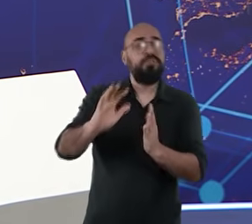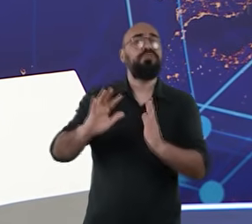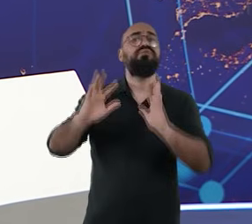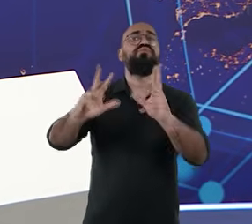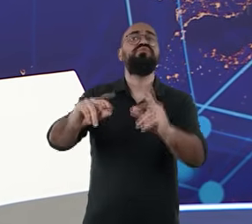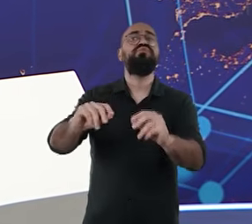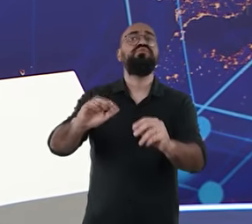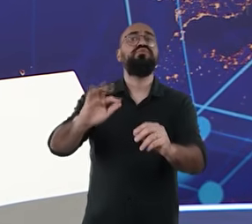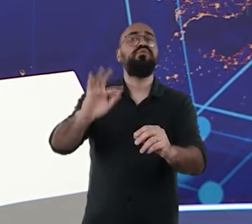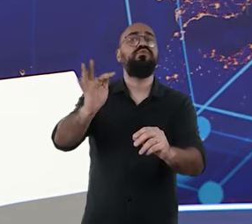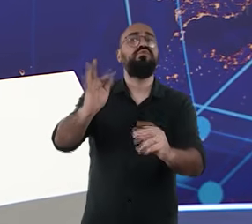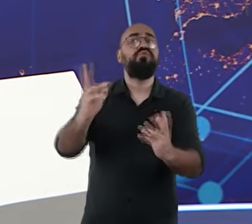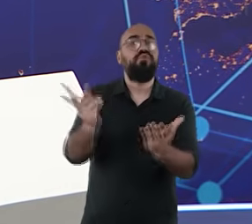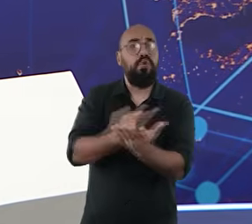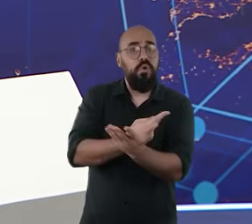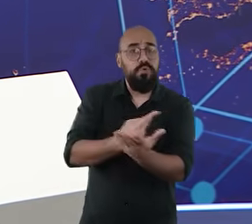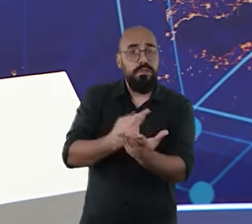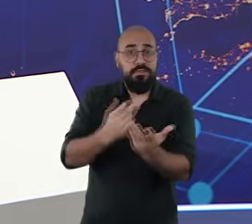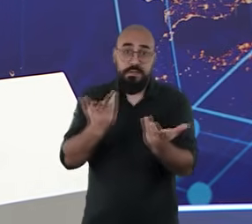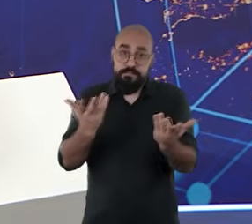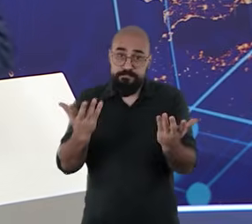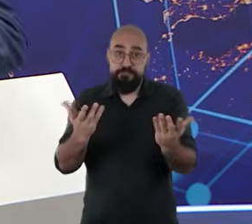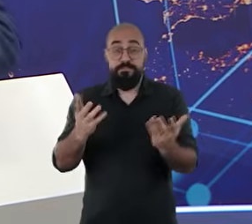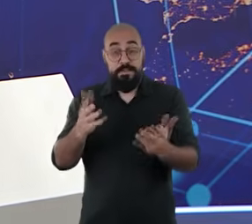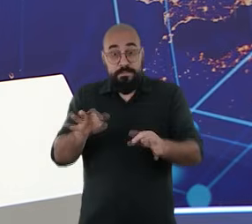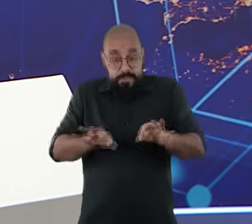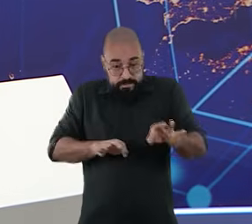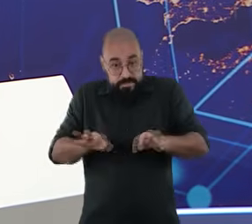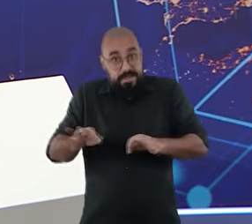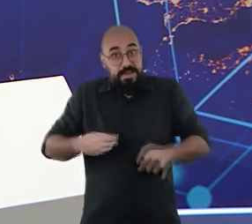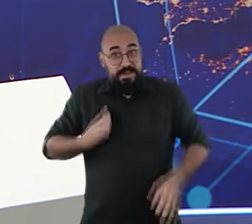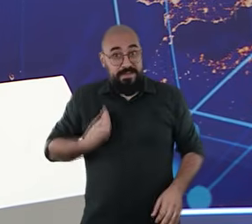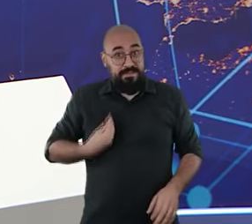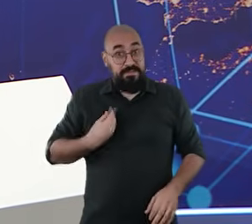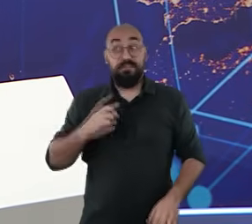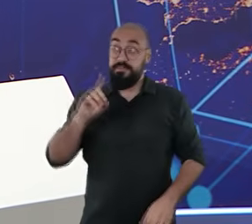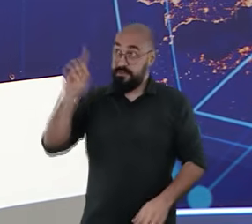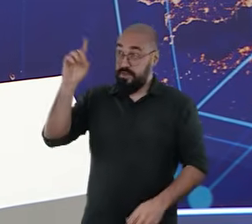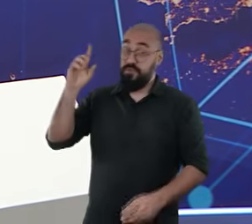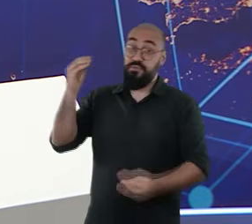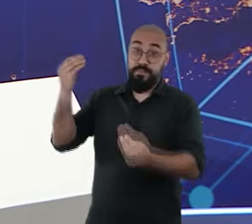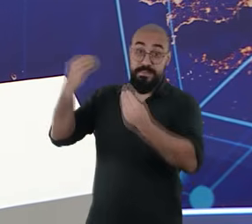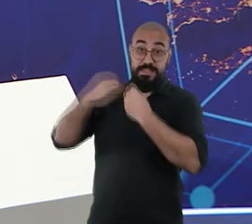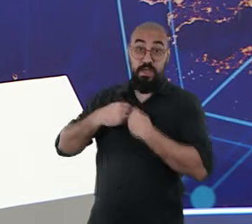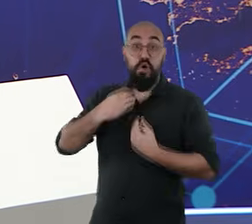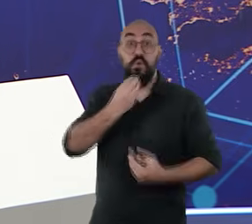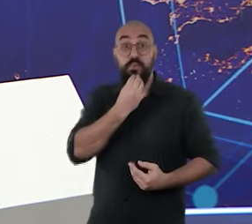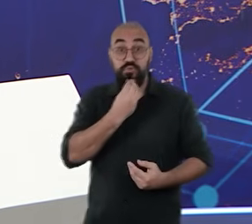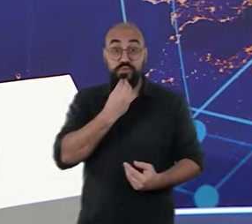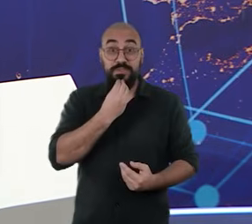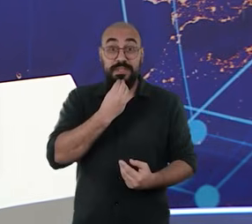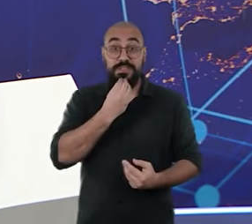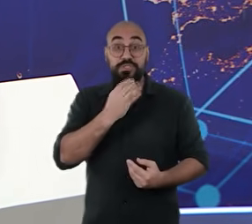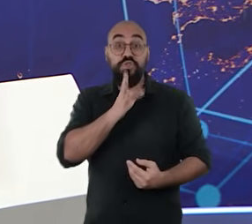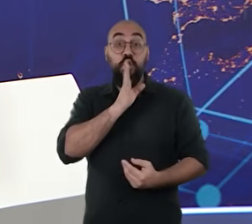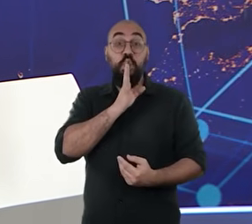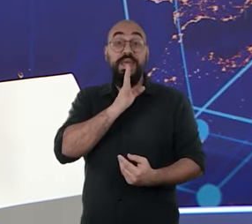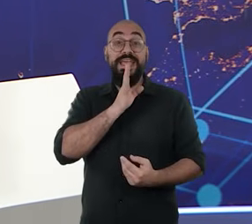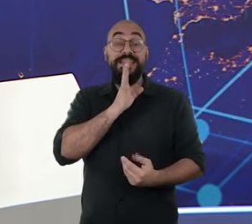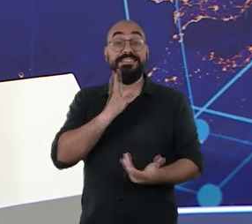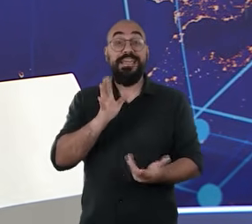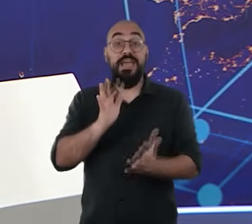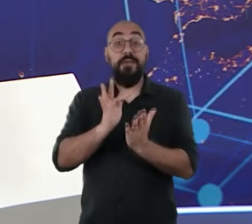está por vir. Como eu sempre digo a você, Deus nos dá uma enorme vantagem, que é conhecer as profecias, porque assim eu já